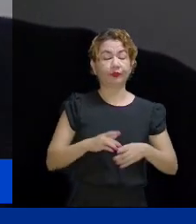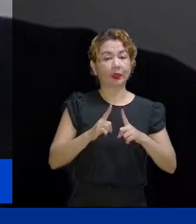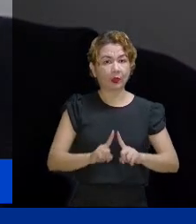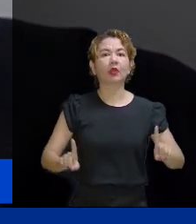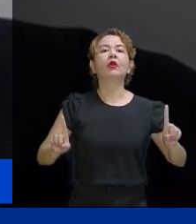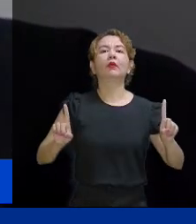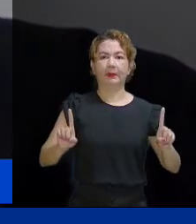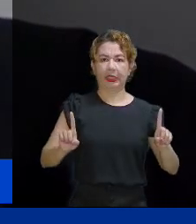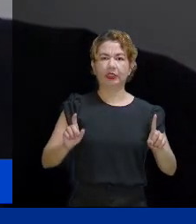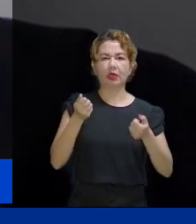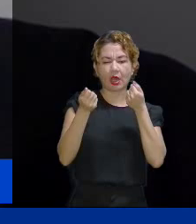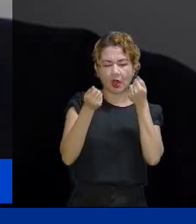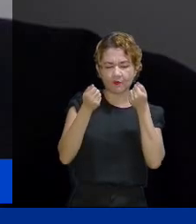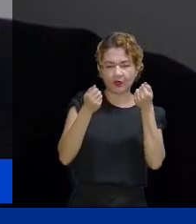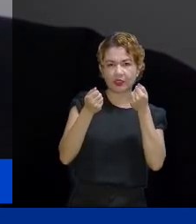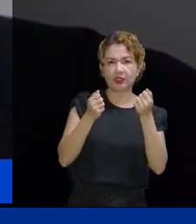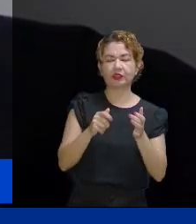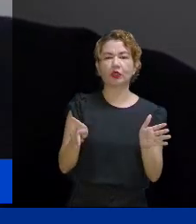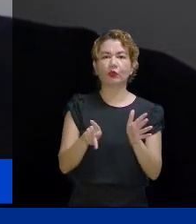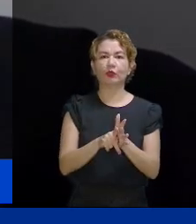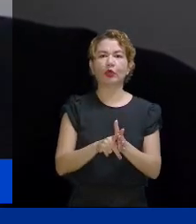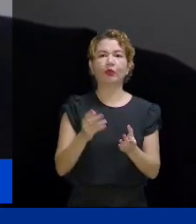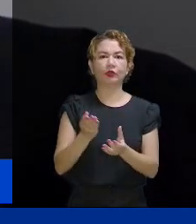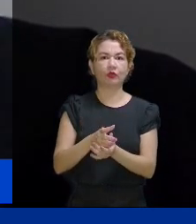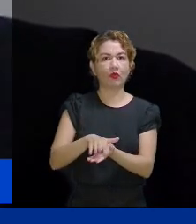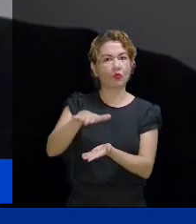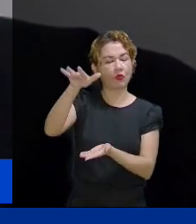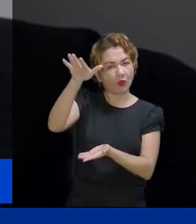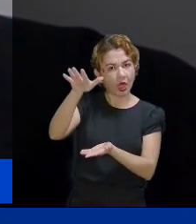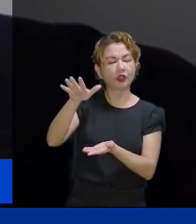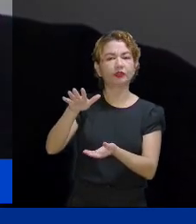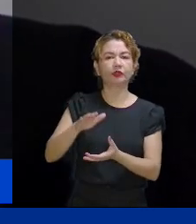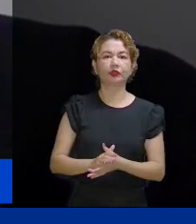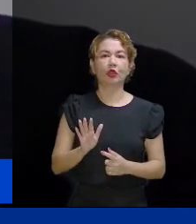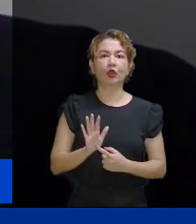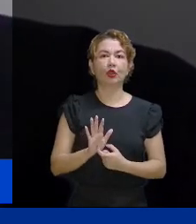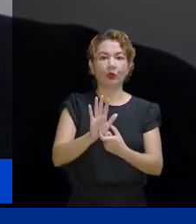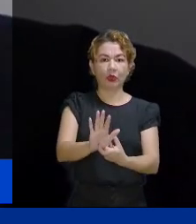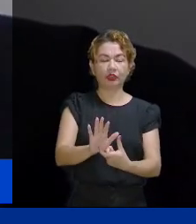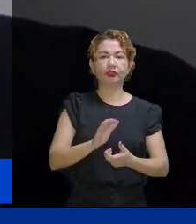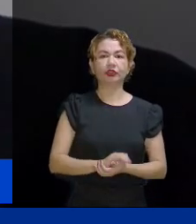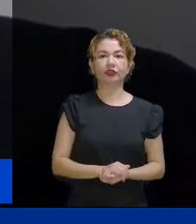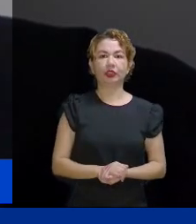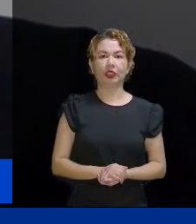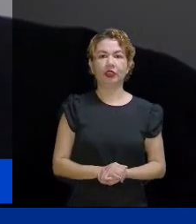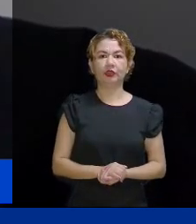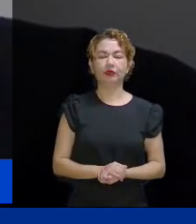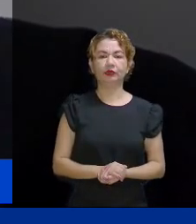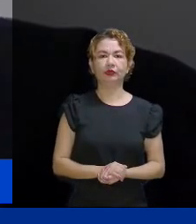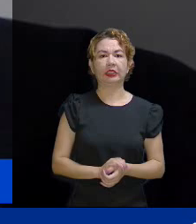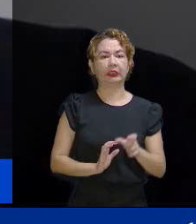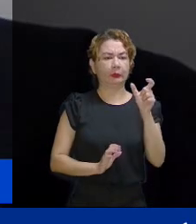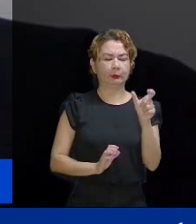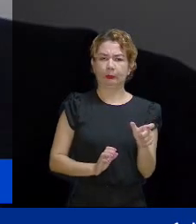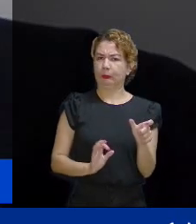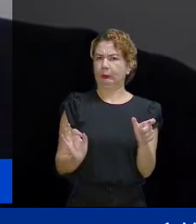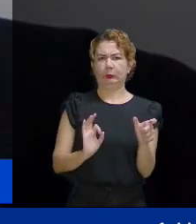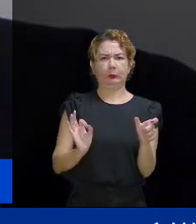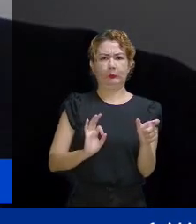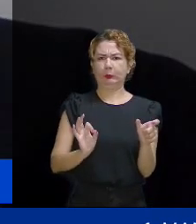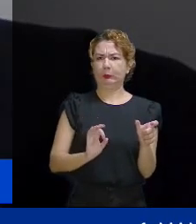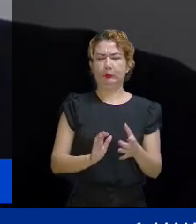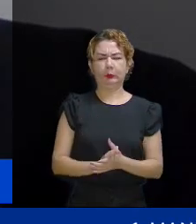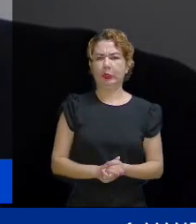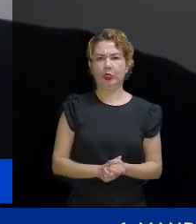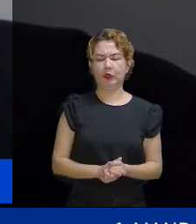Todavia, após a análise detida dos autos e dos fundamentos apresentados, concluo que a pretensão da impetrante não merece guarida,